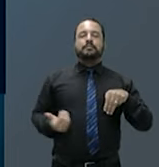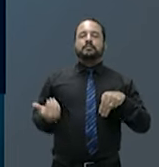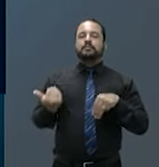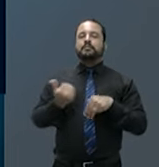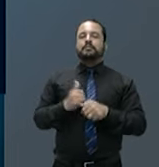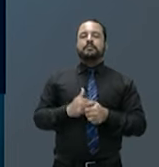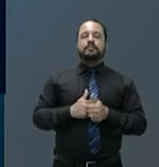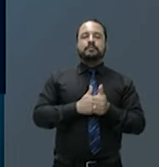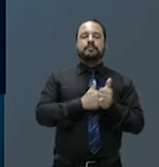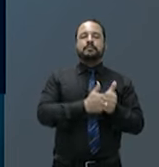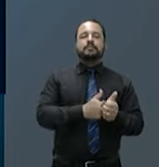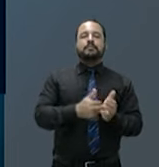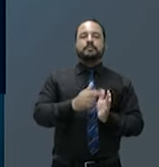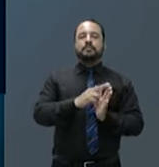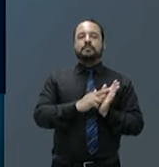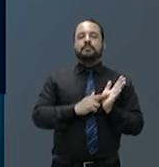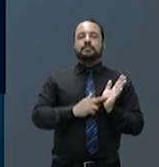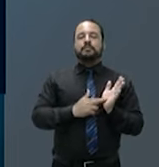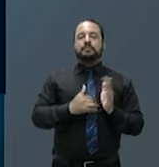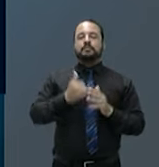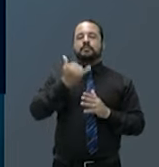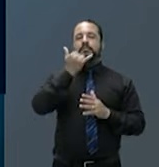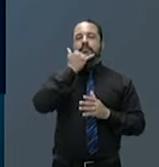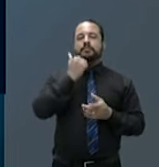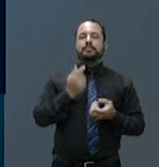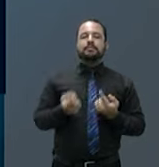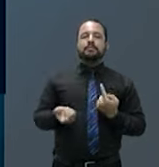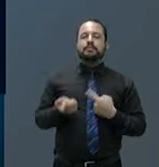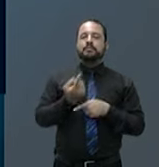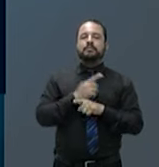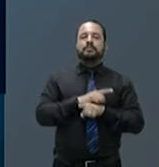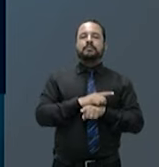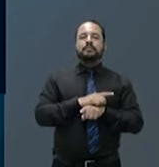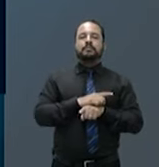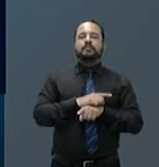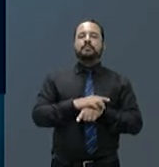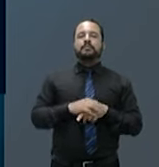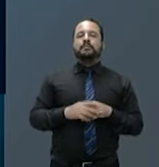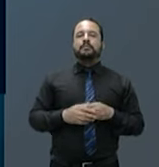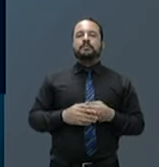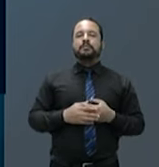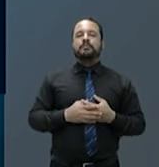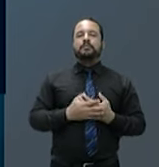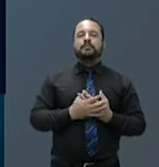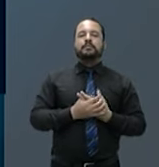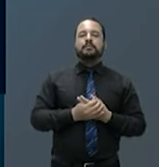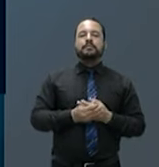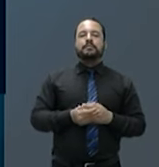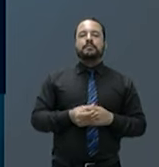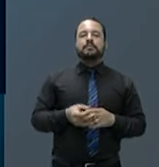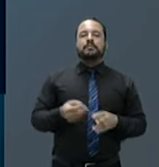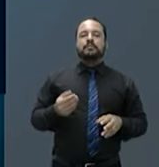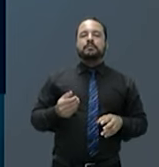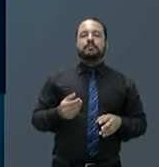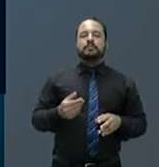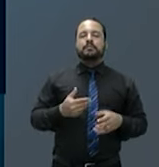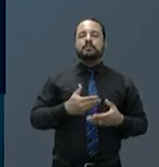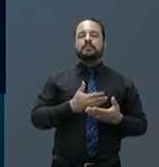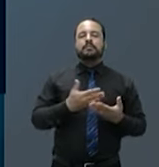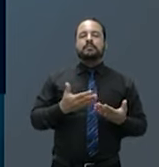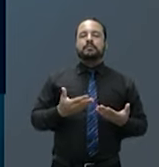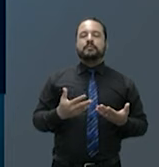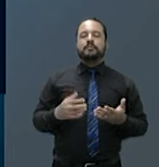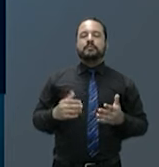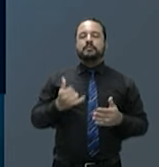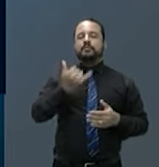a relatoria pedindo vênia e divergência. Ministra Nancy Andrighi. Também, senhor presidente, rogando todas as vênias